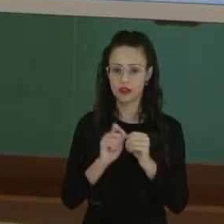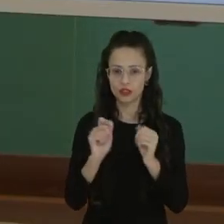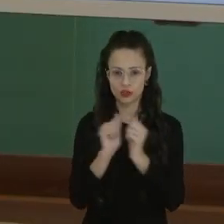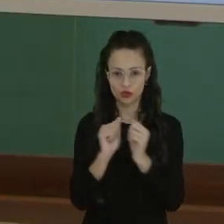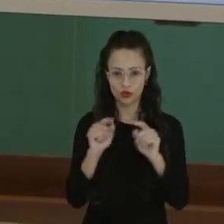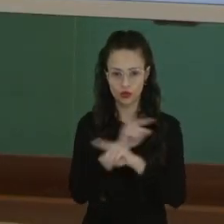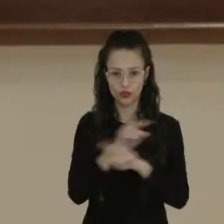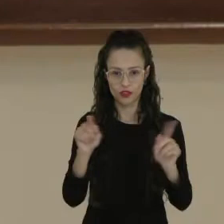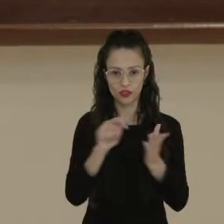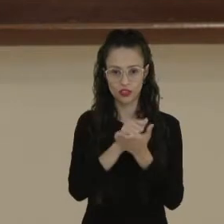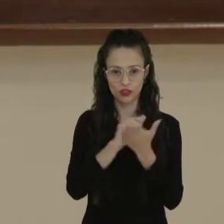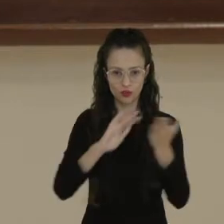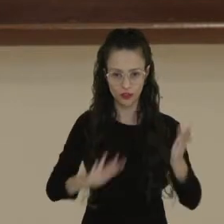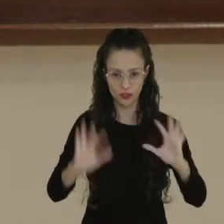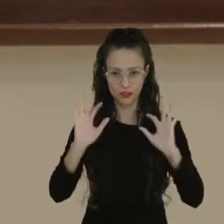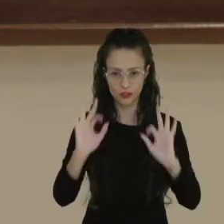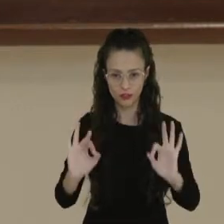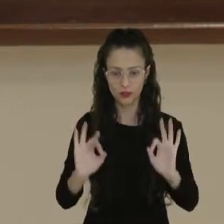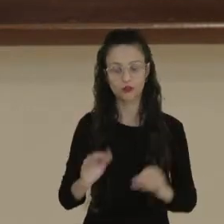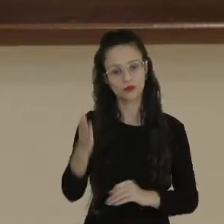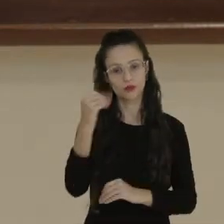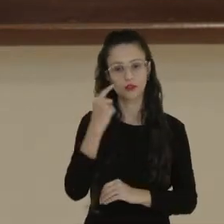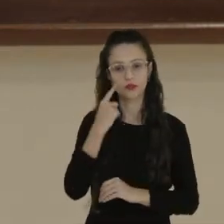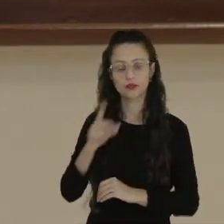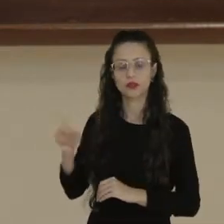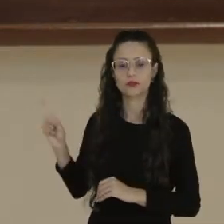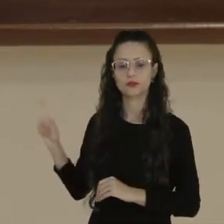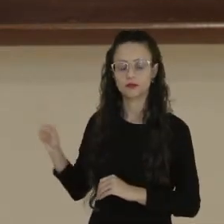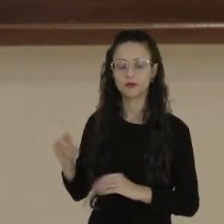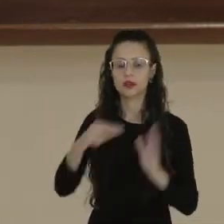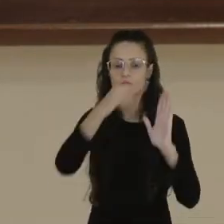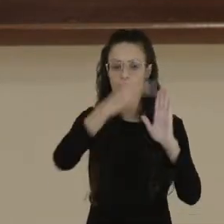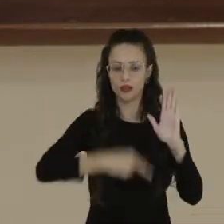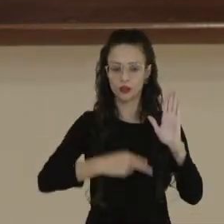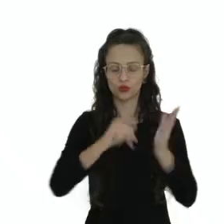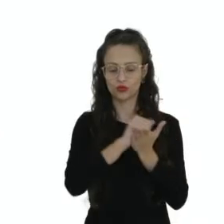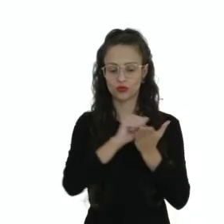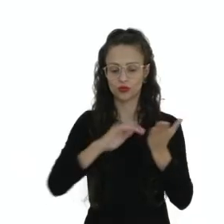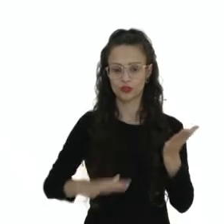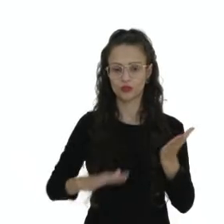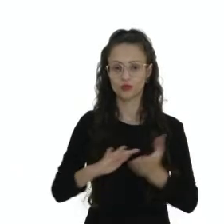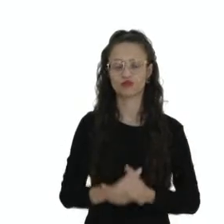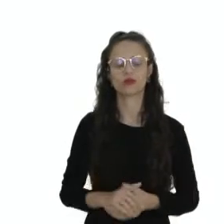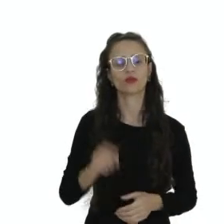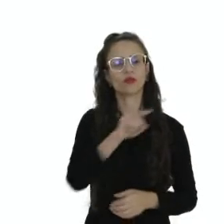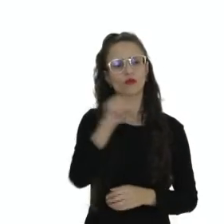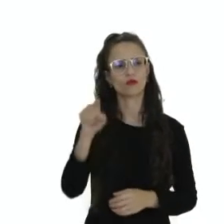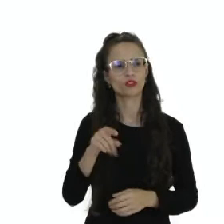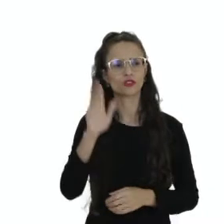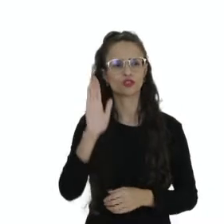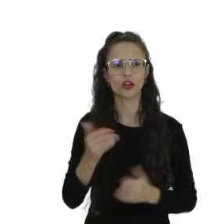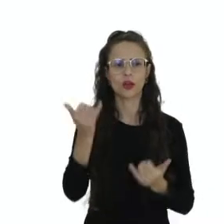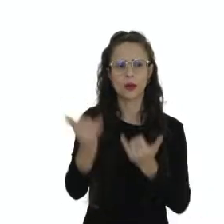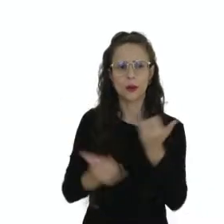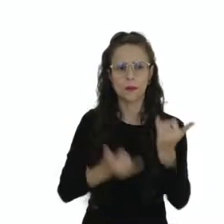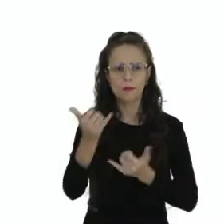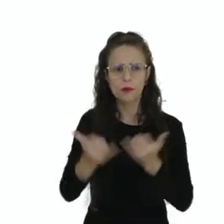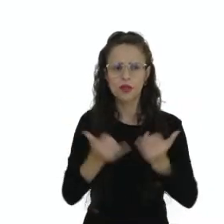uma atividade, certo? Então acompanhe comigo aqui a leitura dessa atividade. Você já brincou com um carrinho a